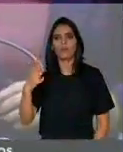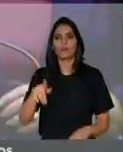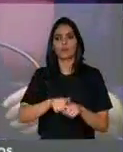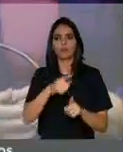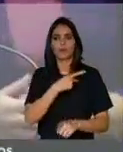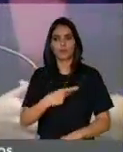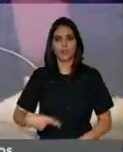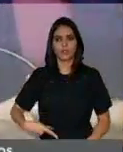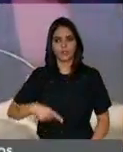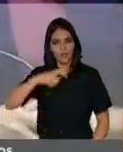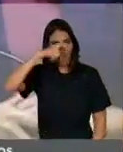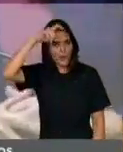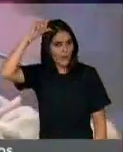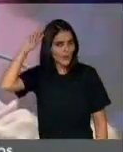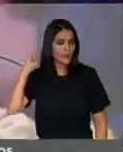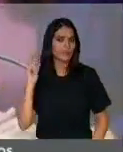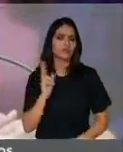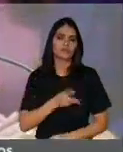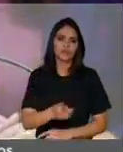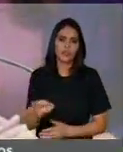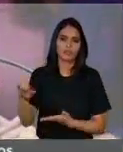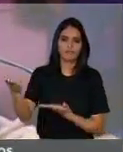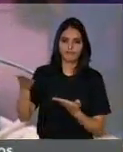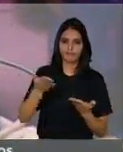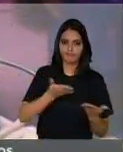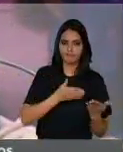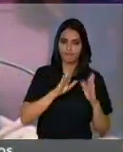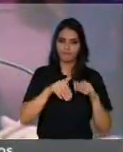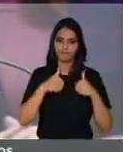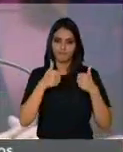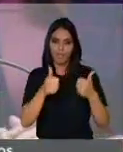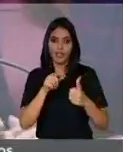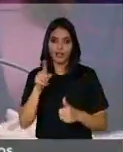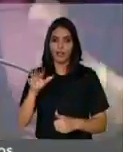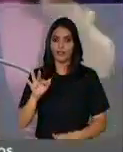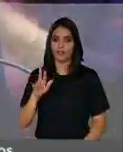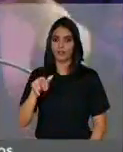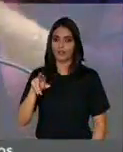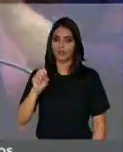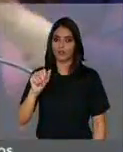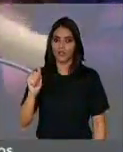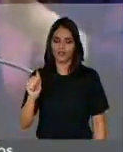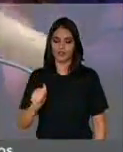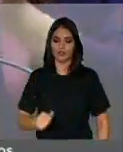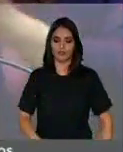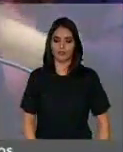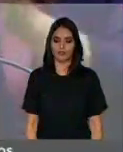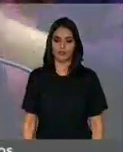presidente Rodrigo, que sempre nos recebe muito bem na FUNASA. Muito obrigado.